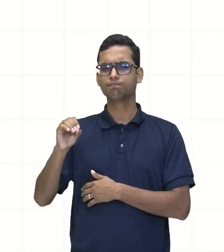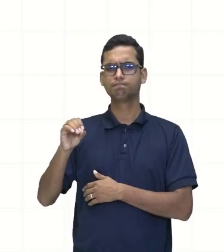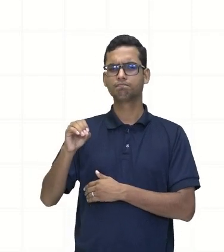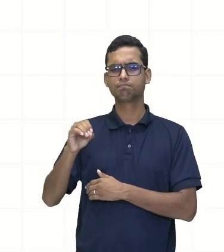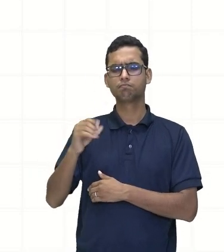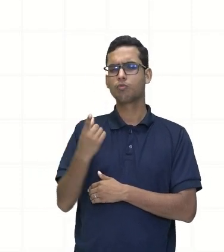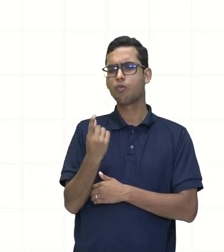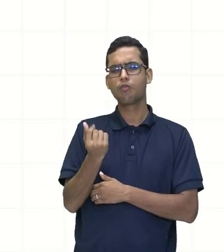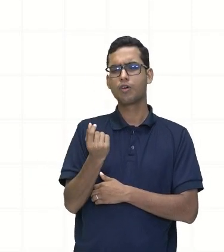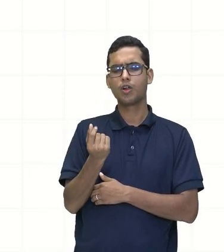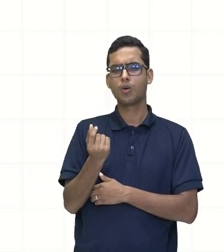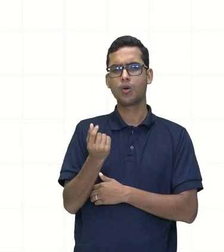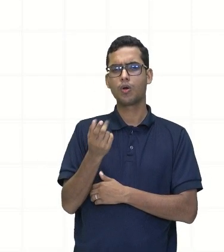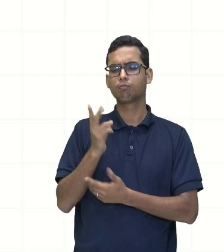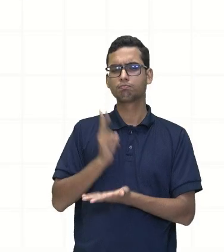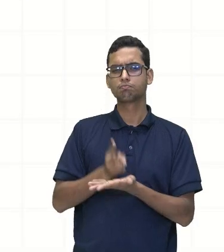ó.